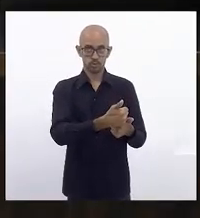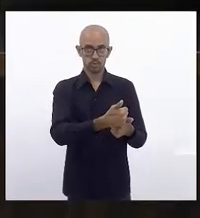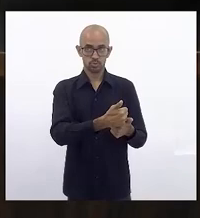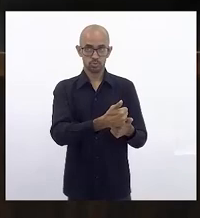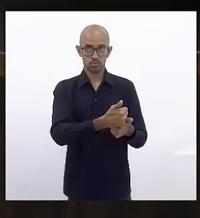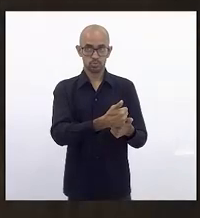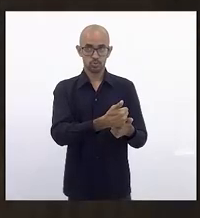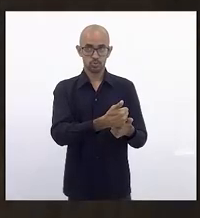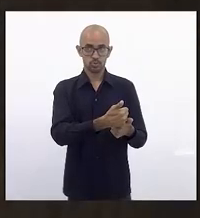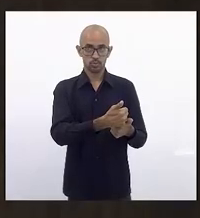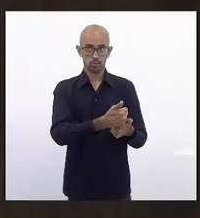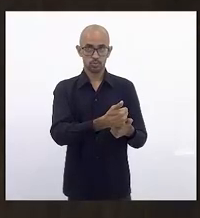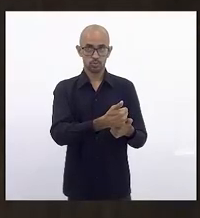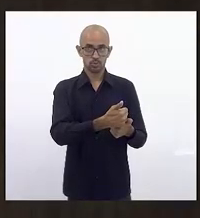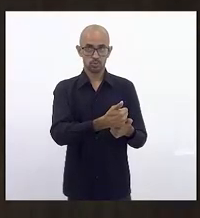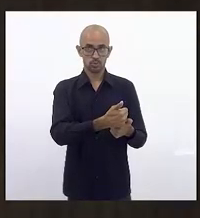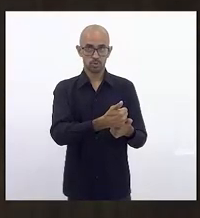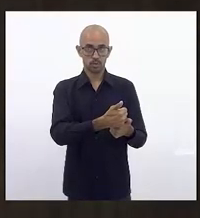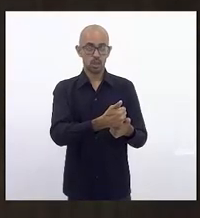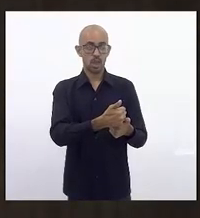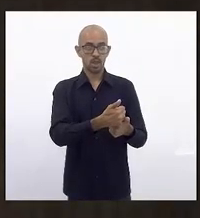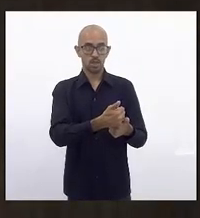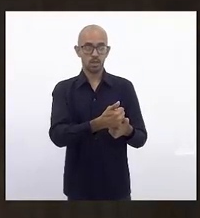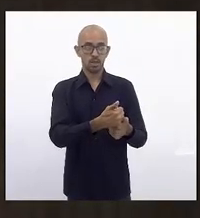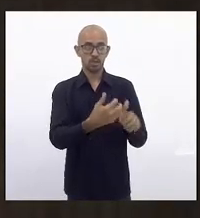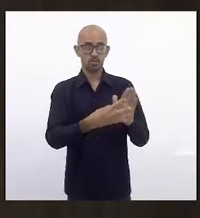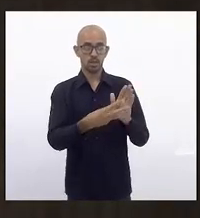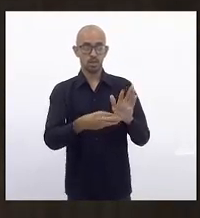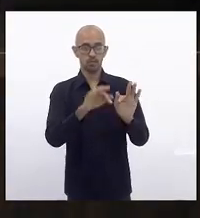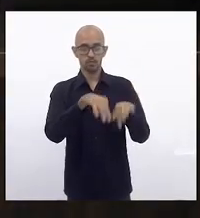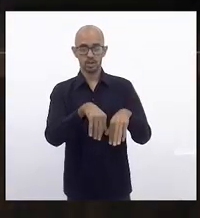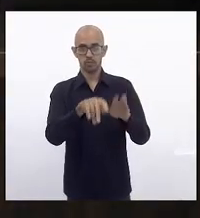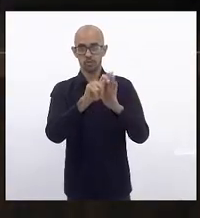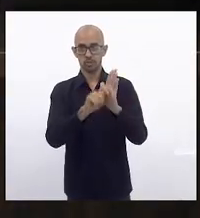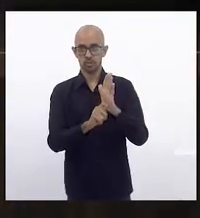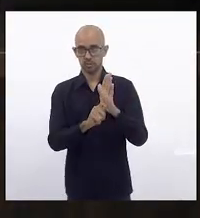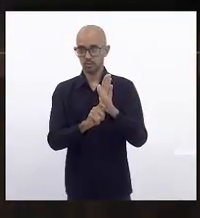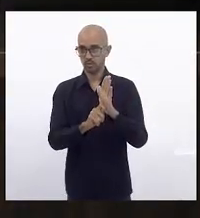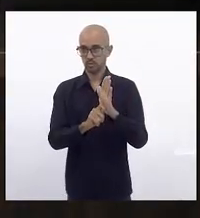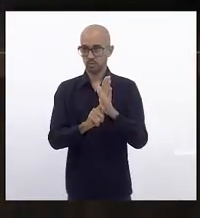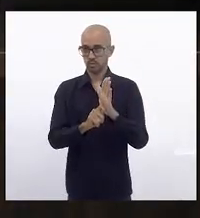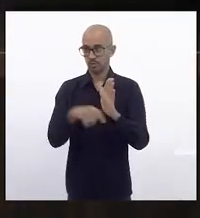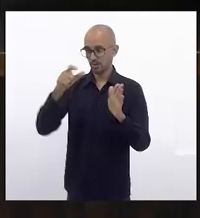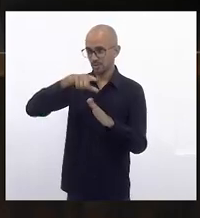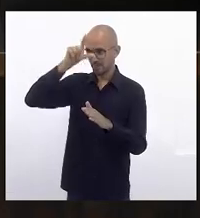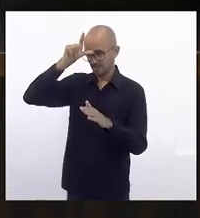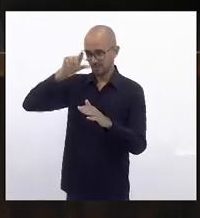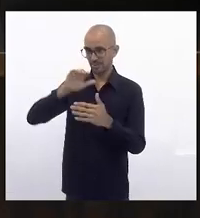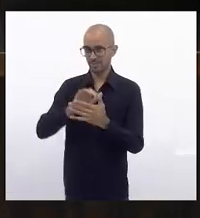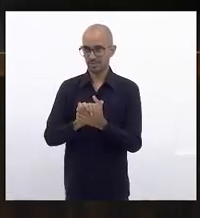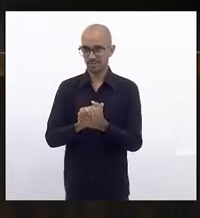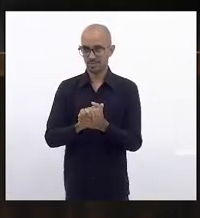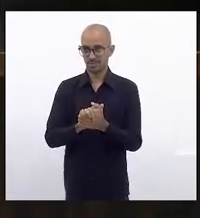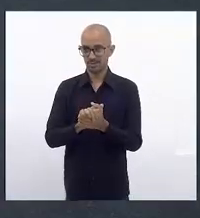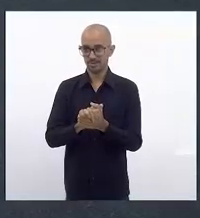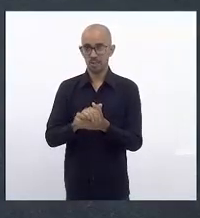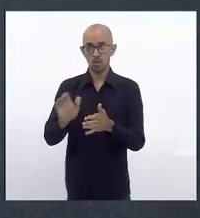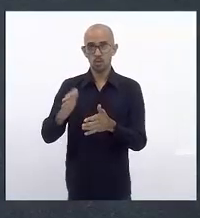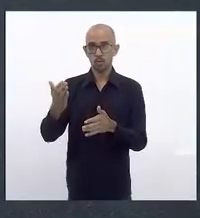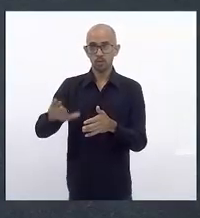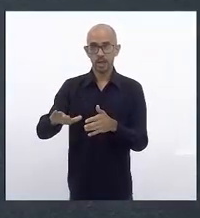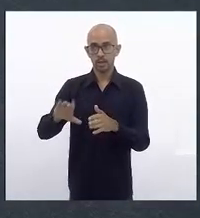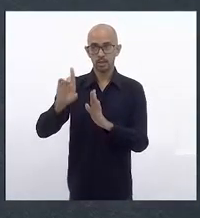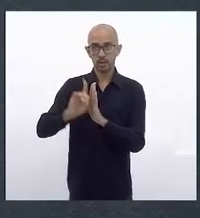substitutível. Transformando em substitutível de forma final de redação. Senhor presidente. Vamos ao final, Vossa Excelência. Não, não quero declarar voto,